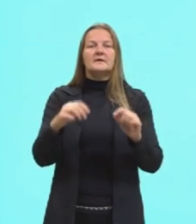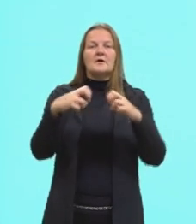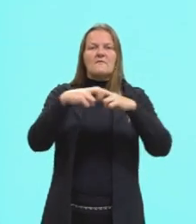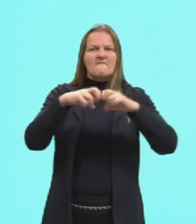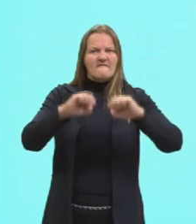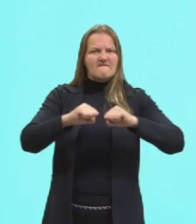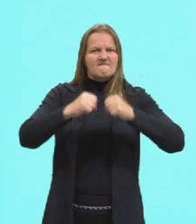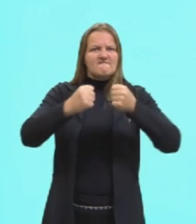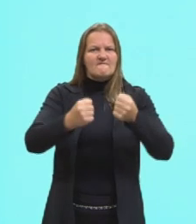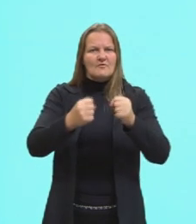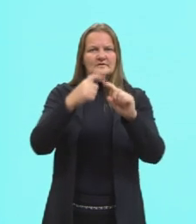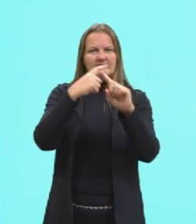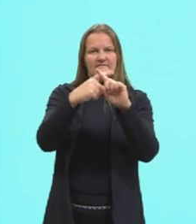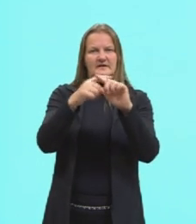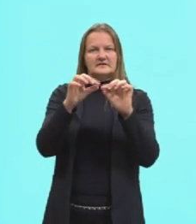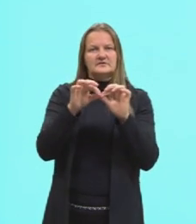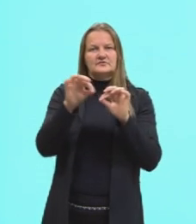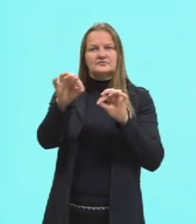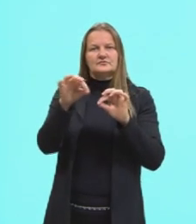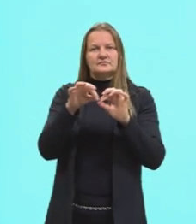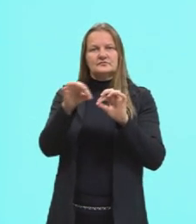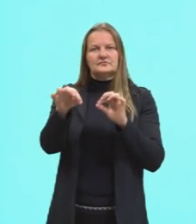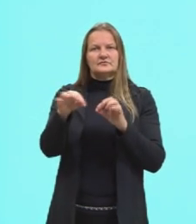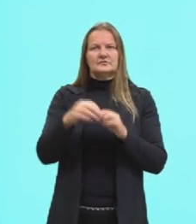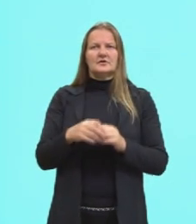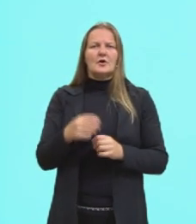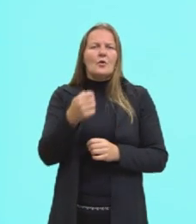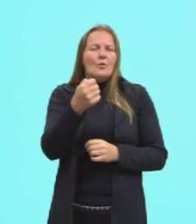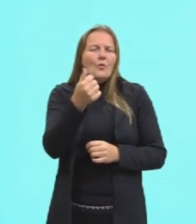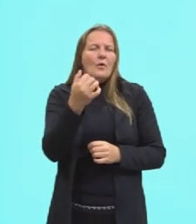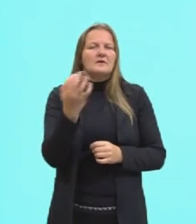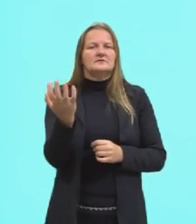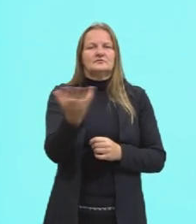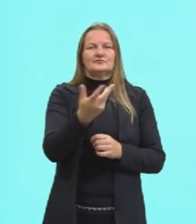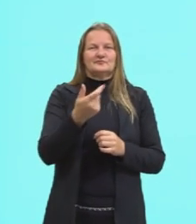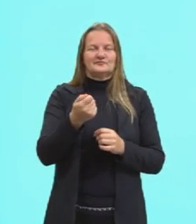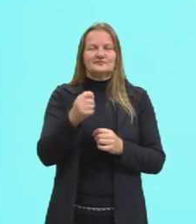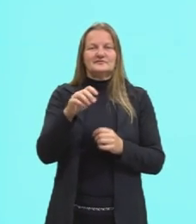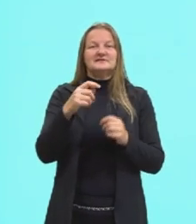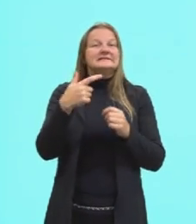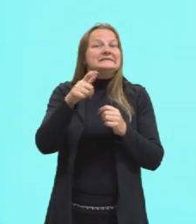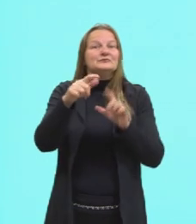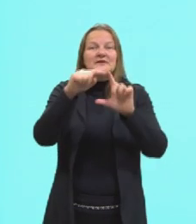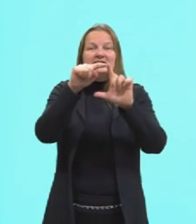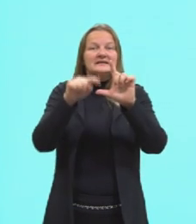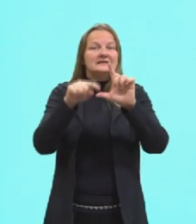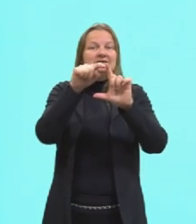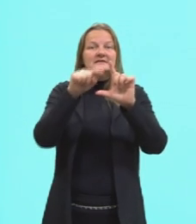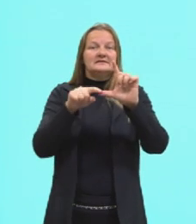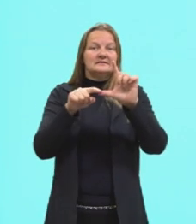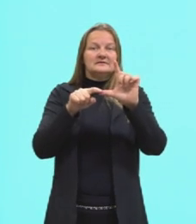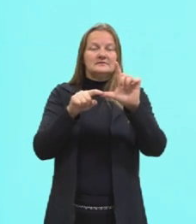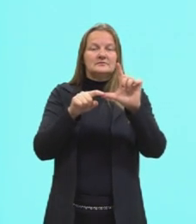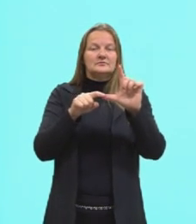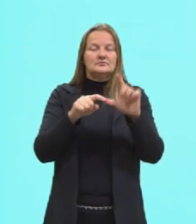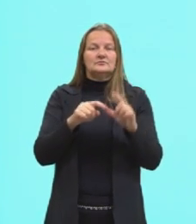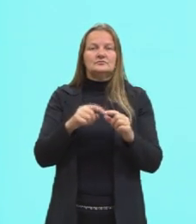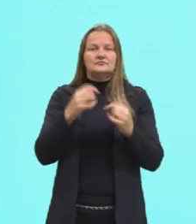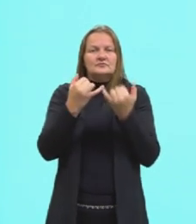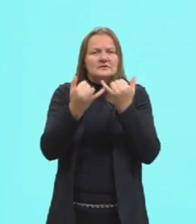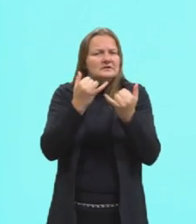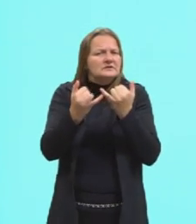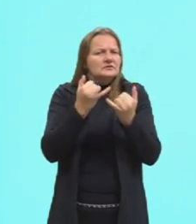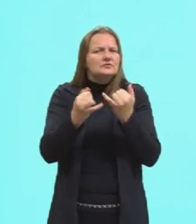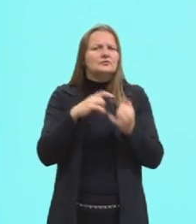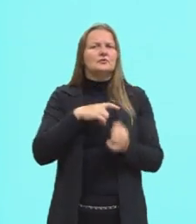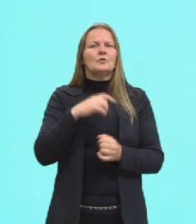multiplicado pela distância então na maioria dos casos se não tiver ângulo falando né no exercício na